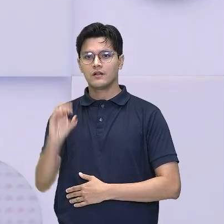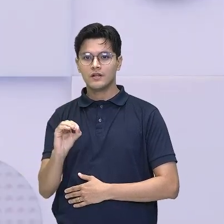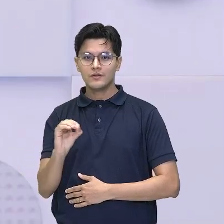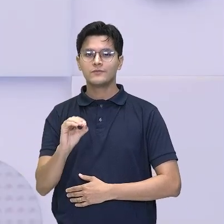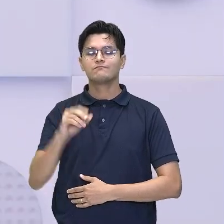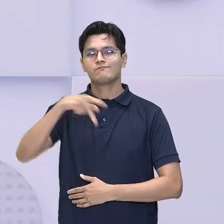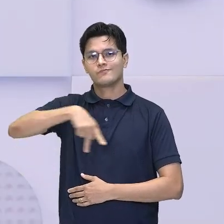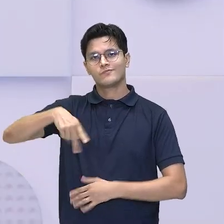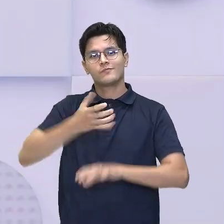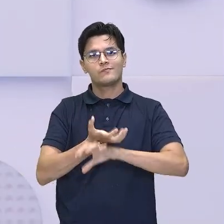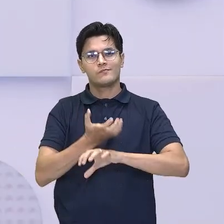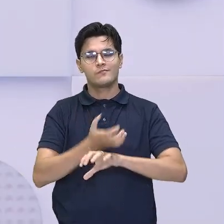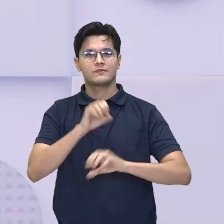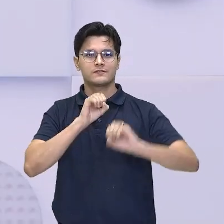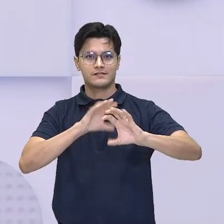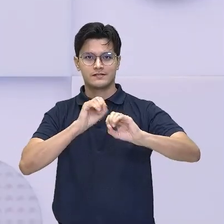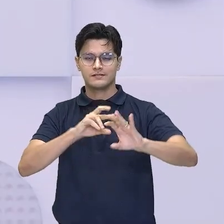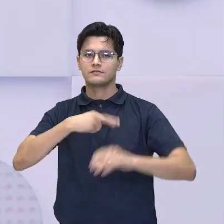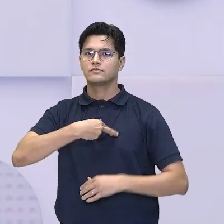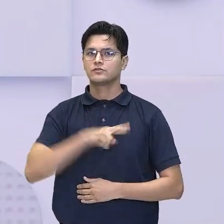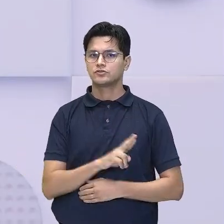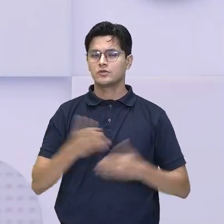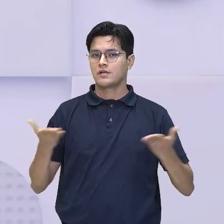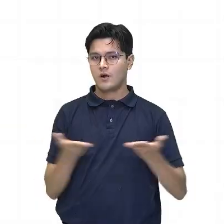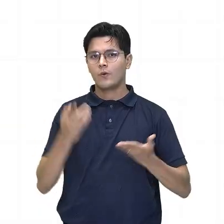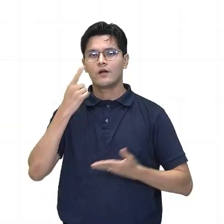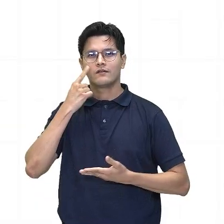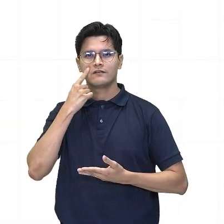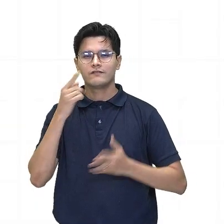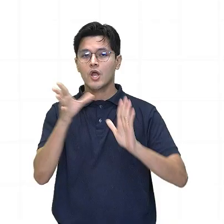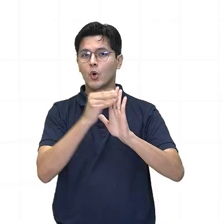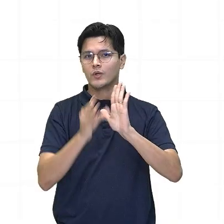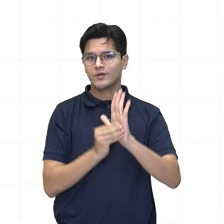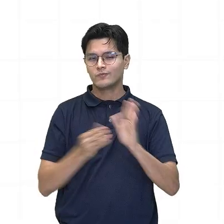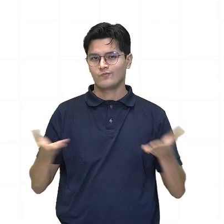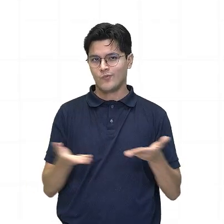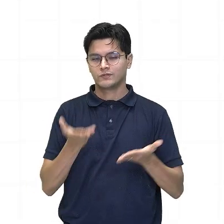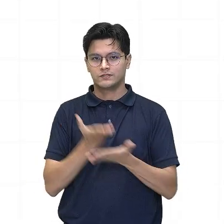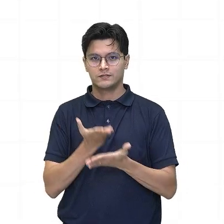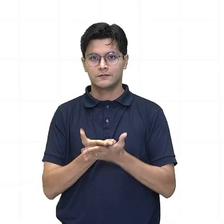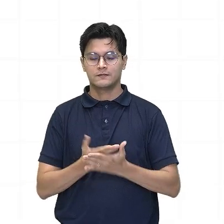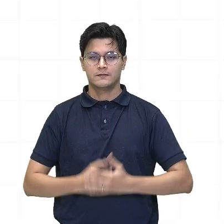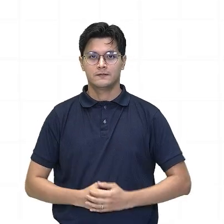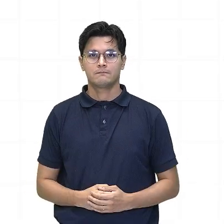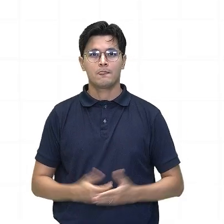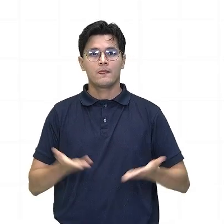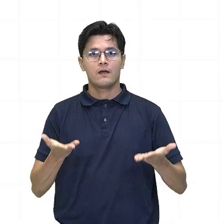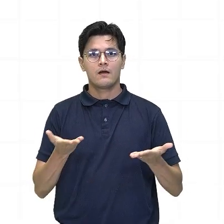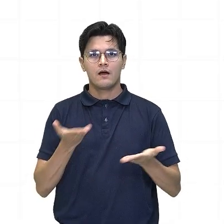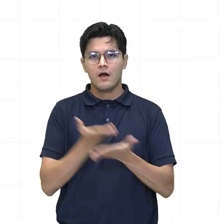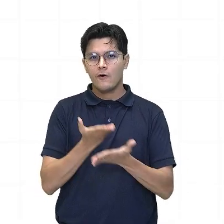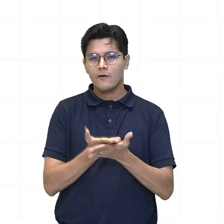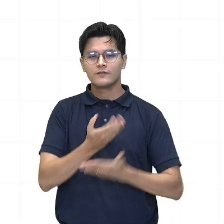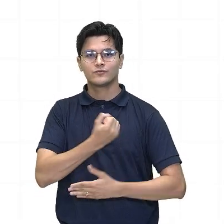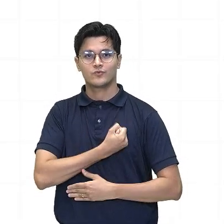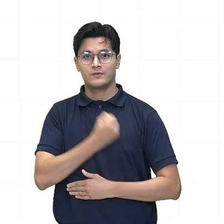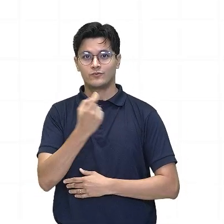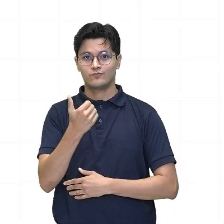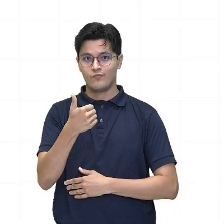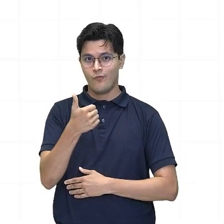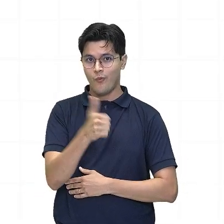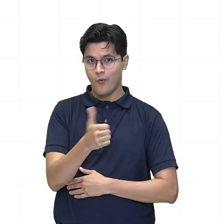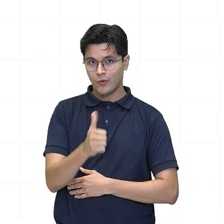Religioso, e vamos ver qual é o objeto de conhecimento desta aula. Vamos lá. Aula de número 11, objeto de